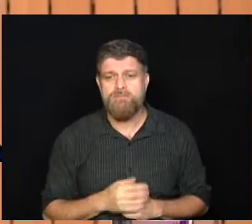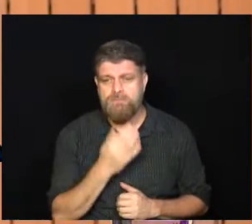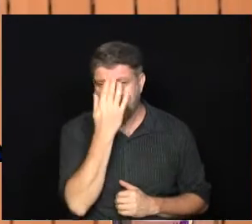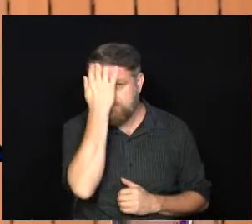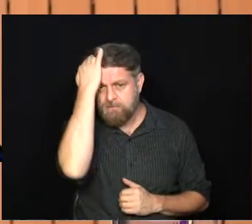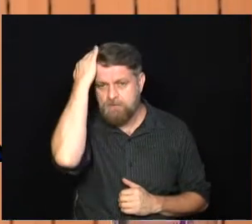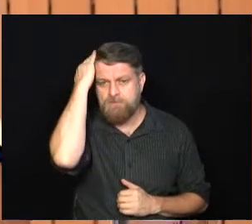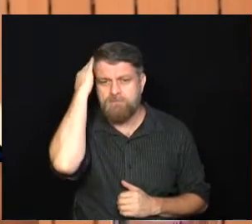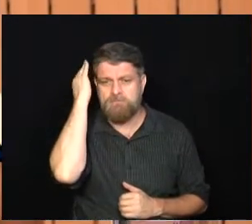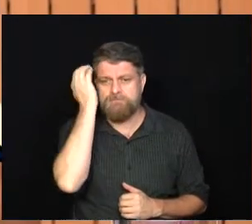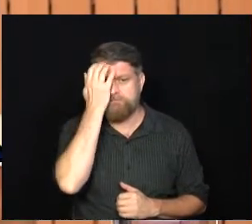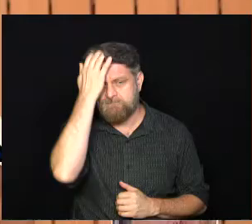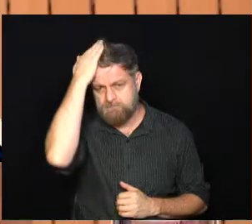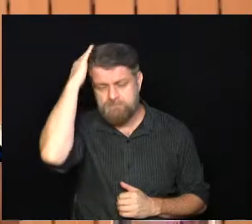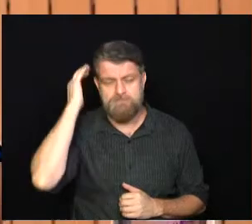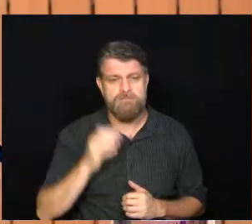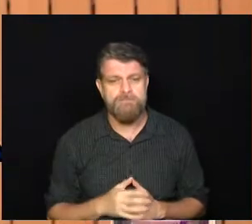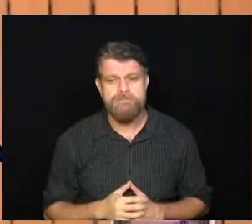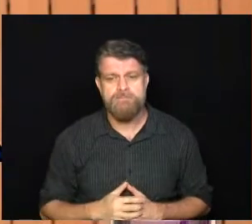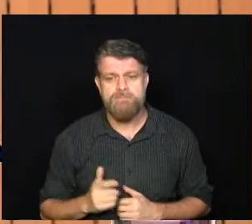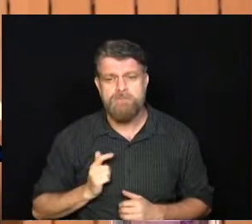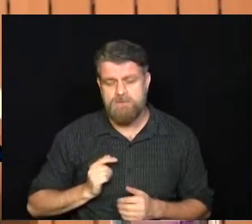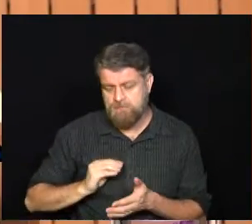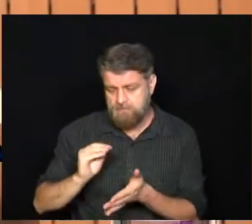deixa eu achar aqui onde eu anotei,